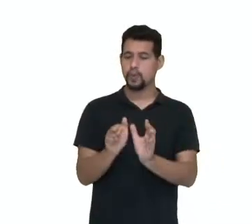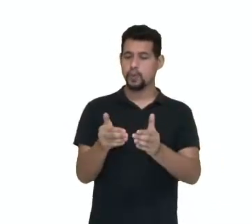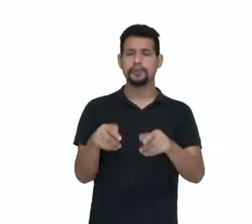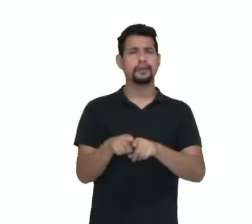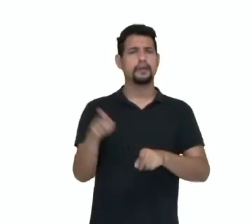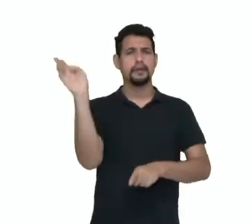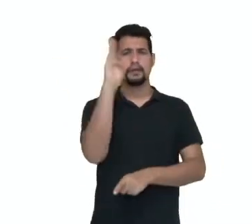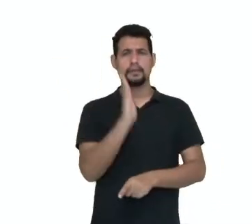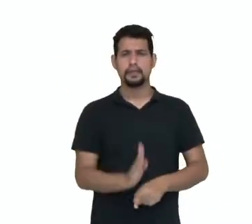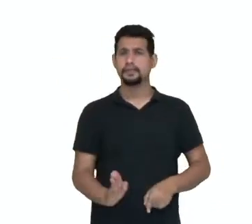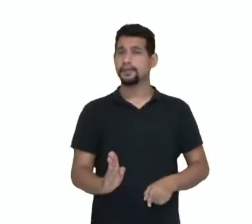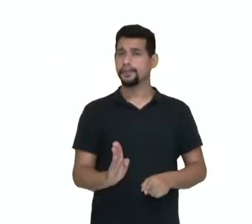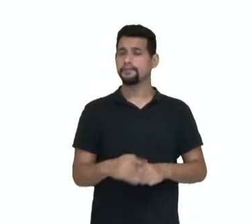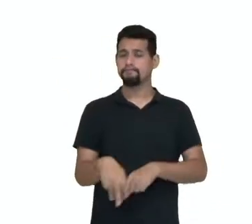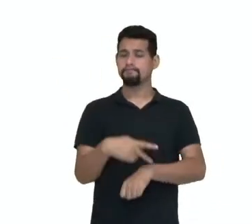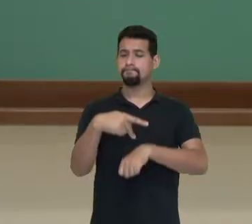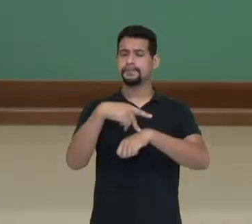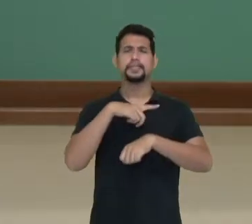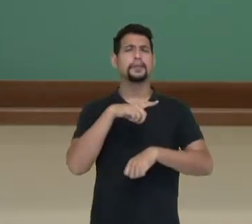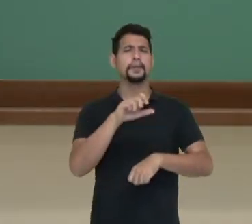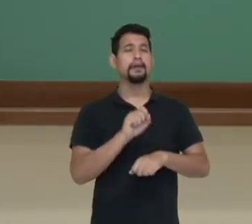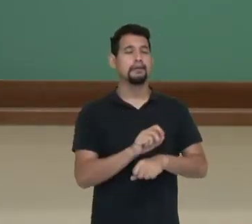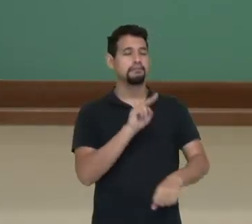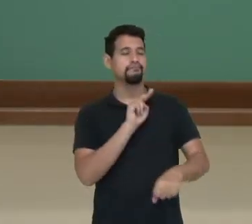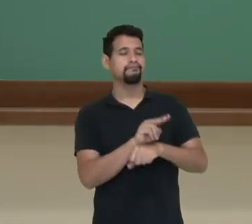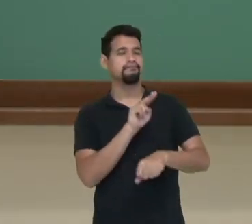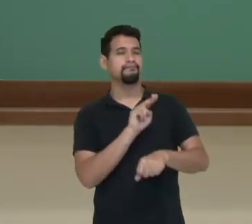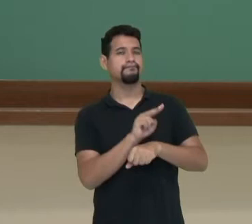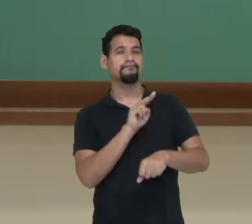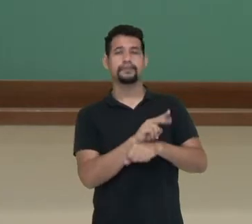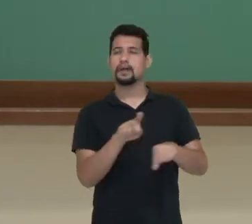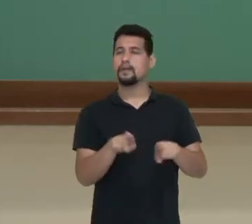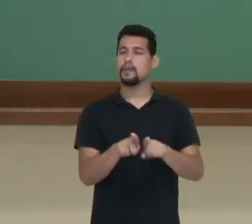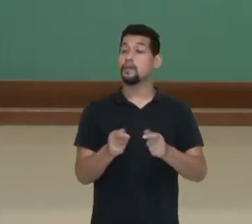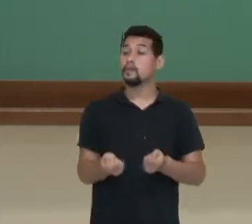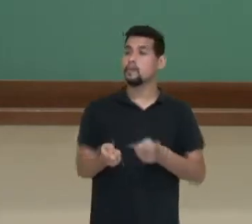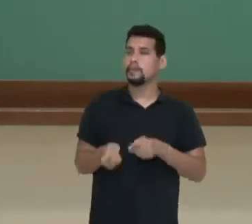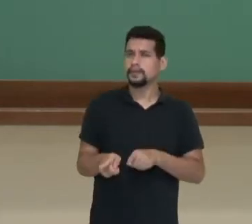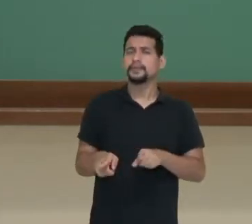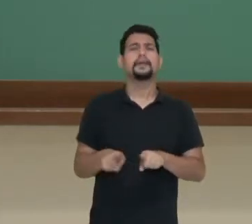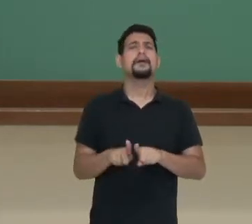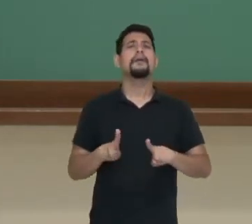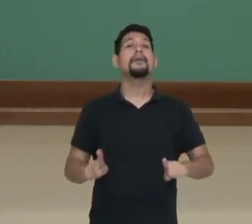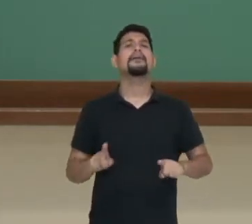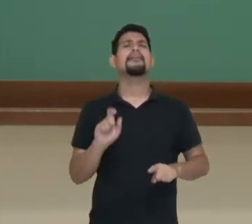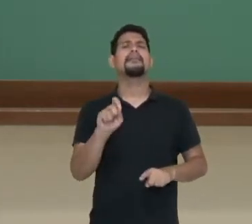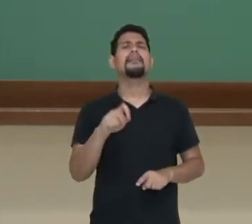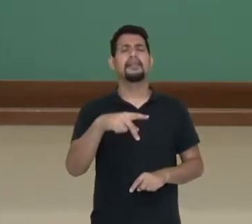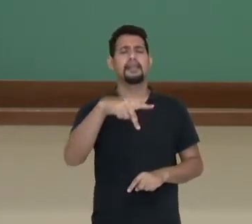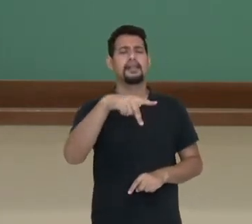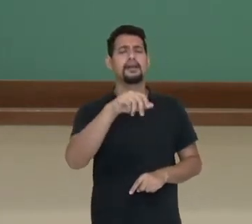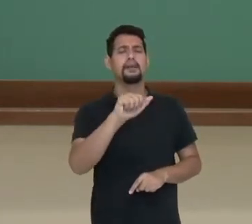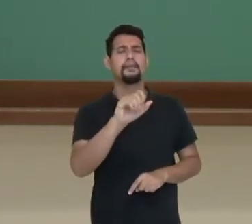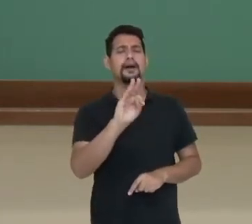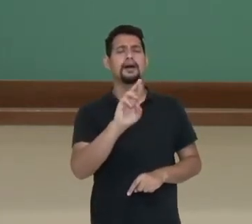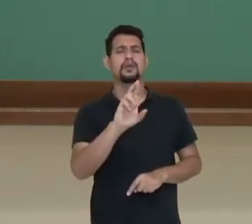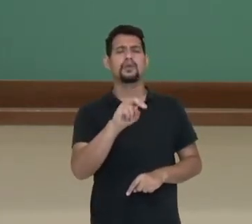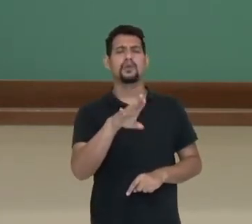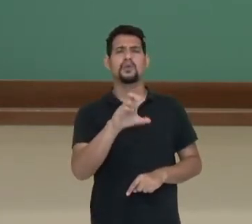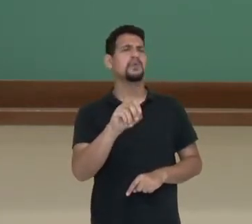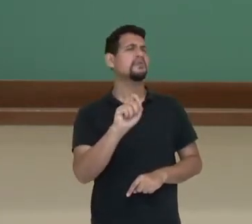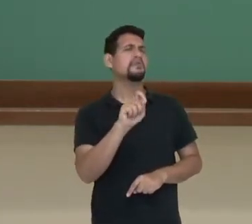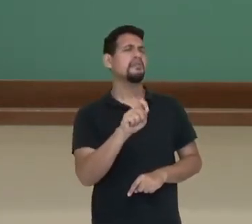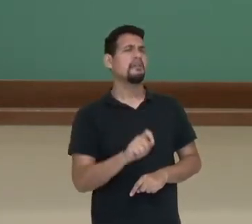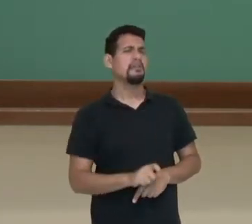Brasil, como Estado, tem para sua proteção e sua defesa. E quem é o patrono da Marinha Brasileira? Bom, o patrono da